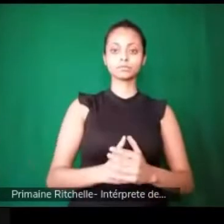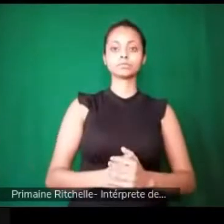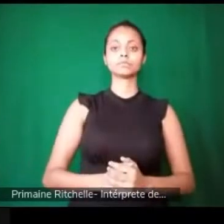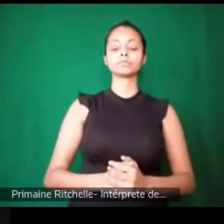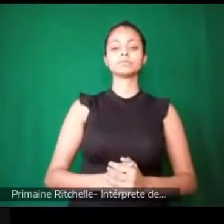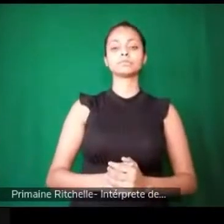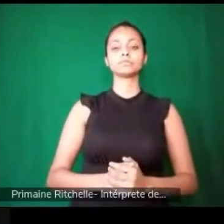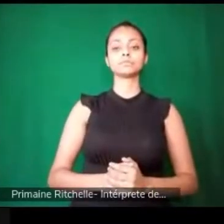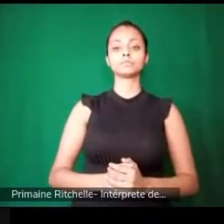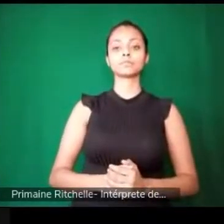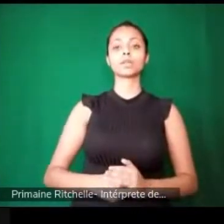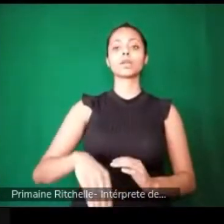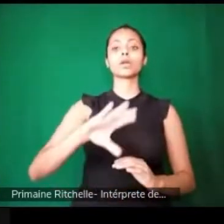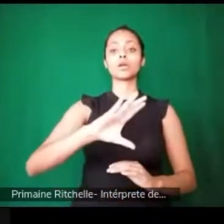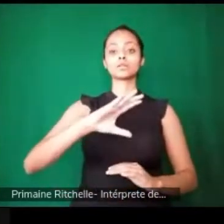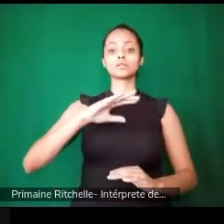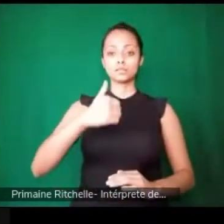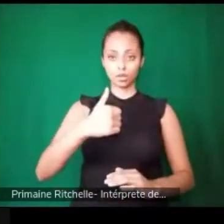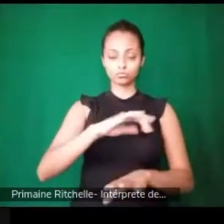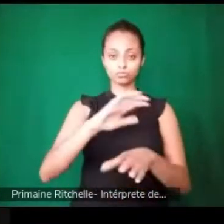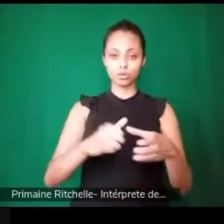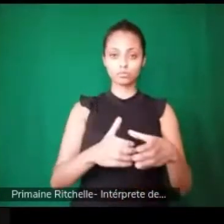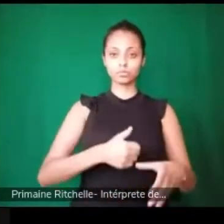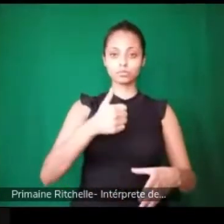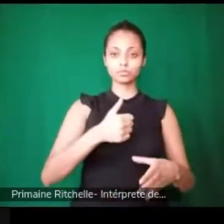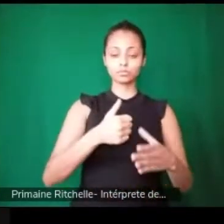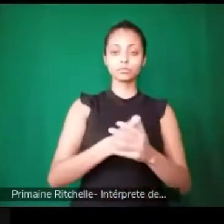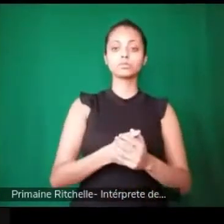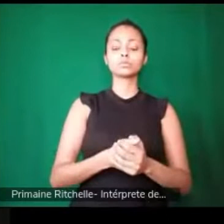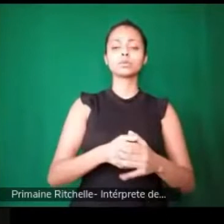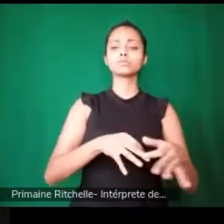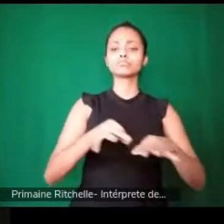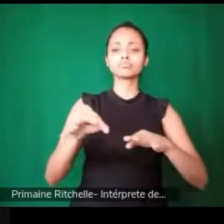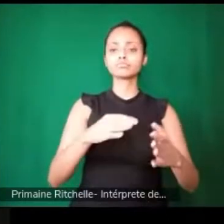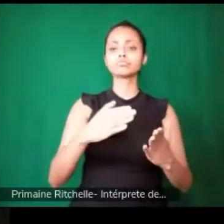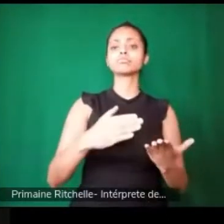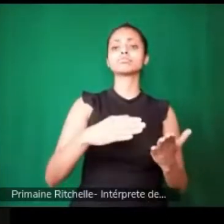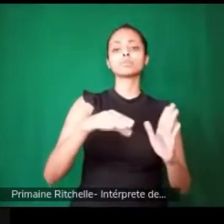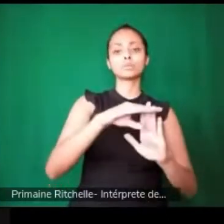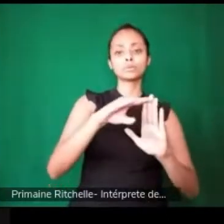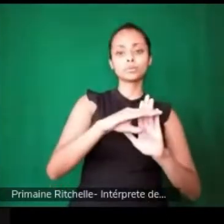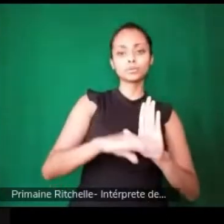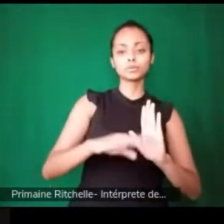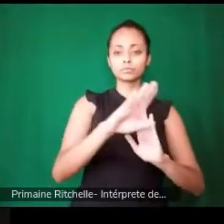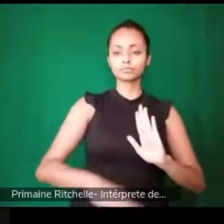A Comissão 1 ela se ateve a realizar adequações nos ambientes, né, e definir novas rotinas,